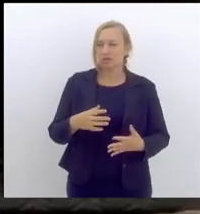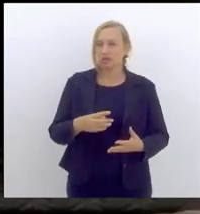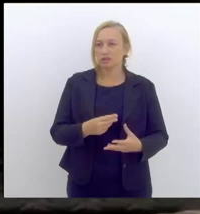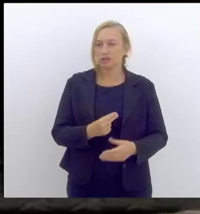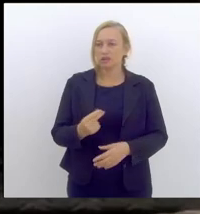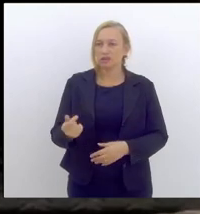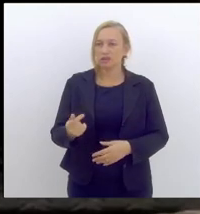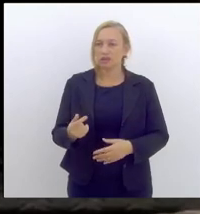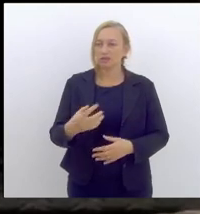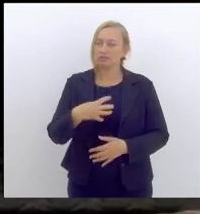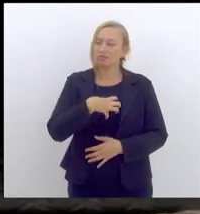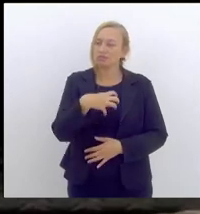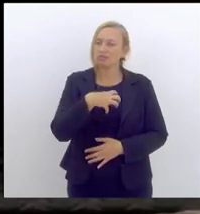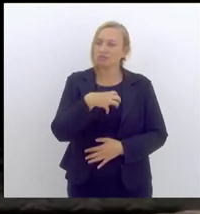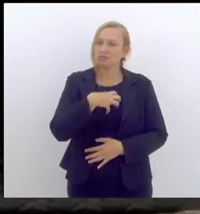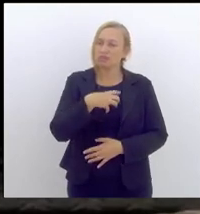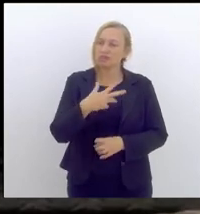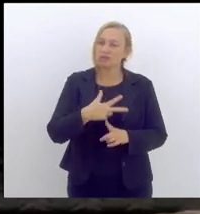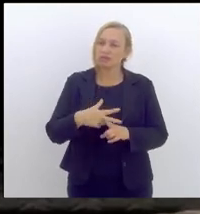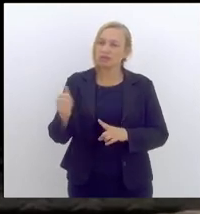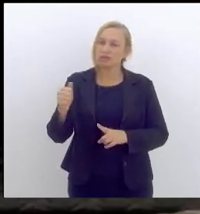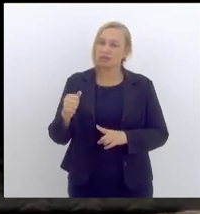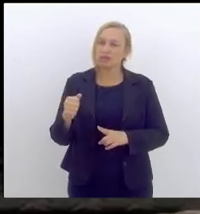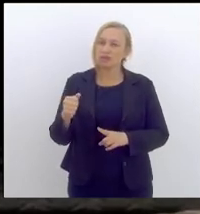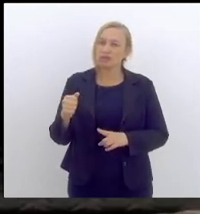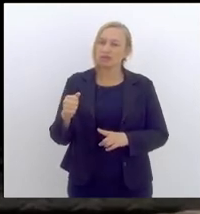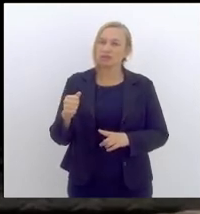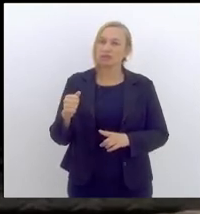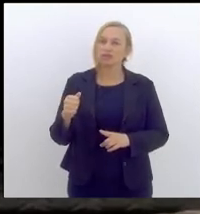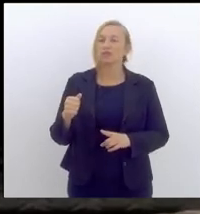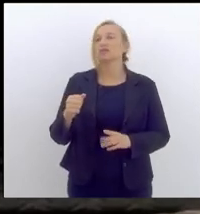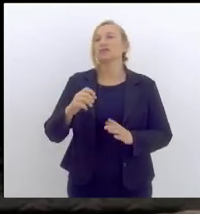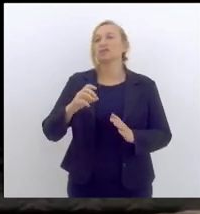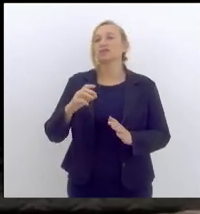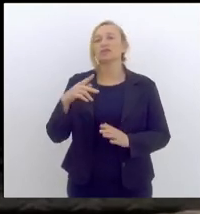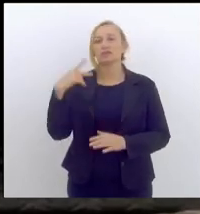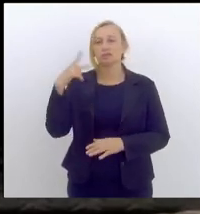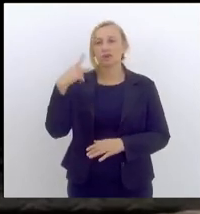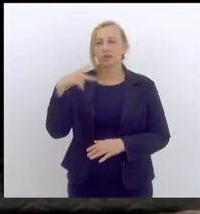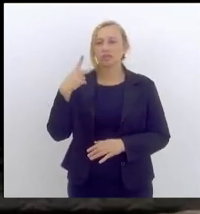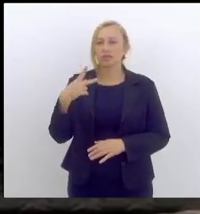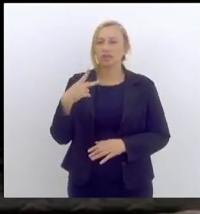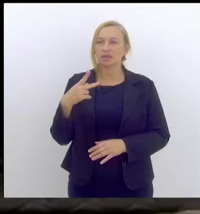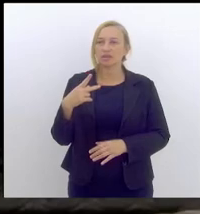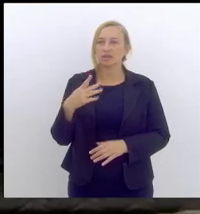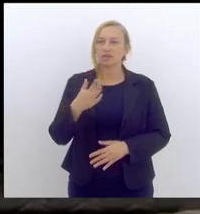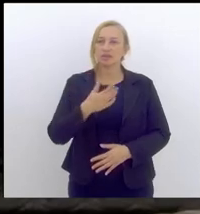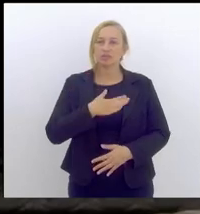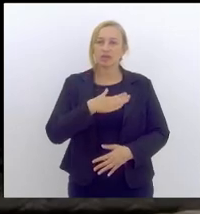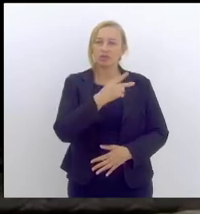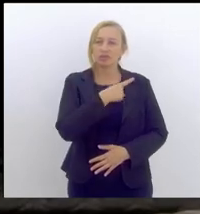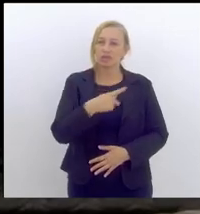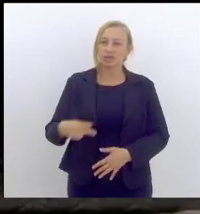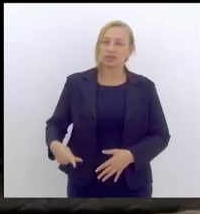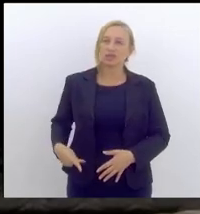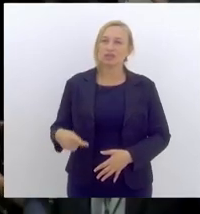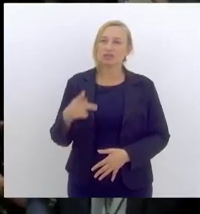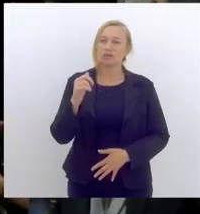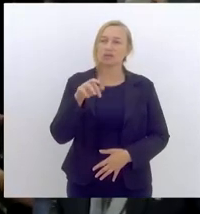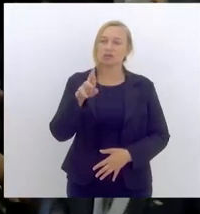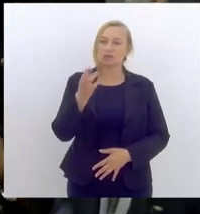com um sentimento de vitória do Parlamento, presidente. Permita-se me chamar meu presidente, Rodrigo